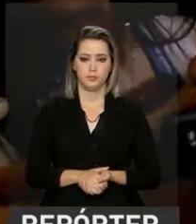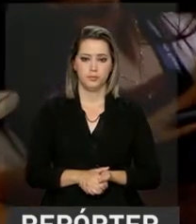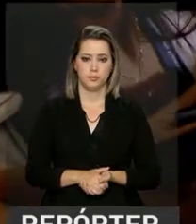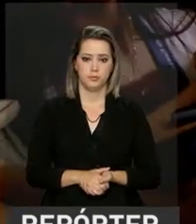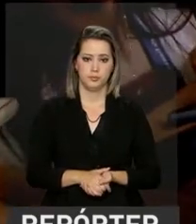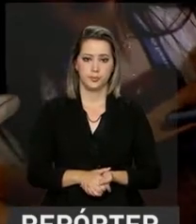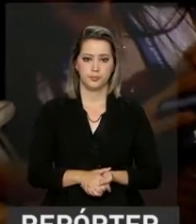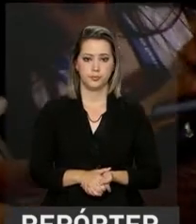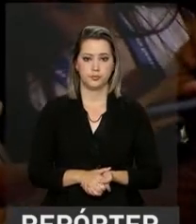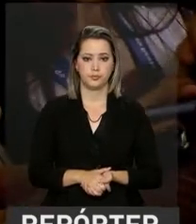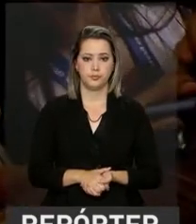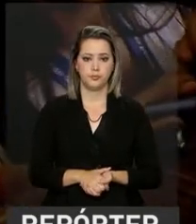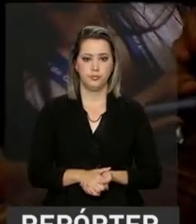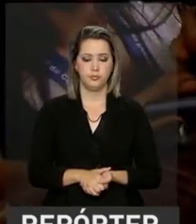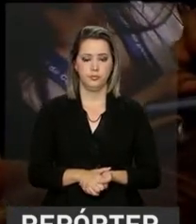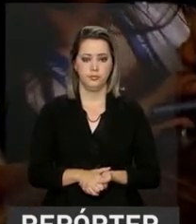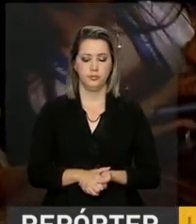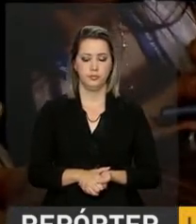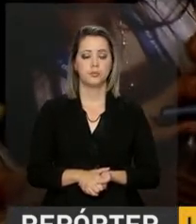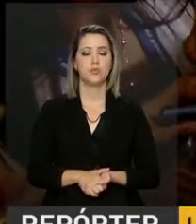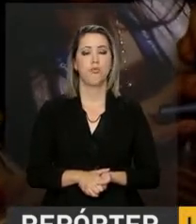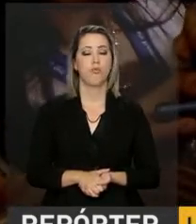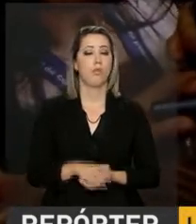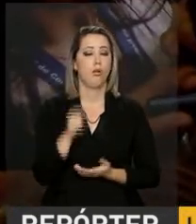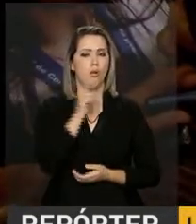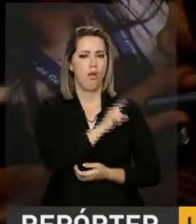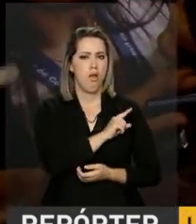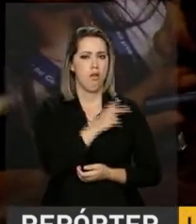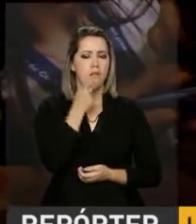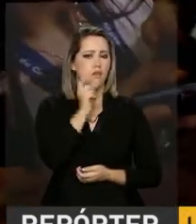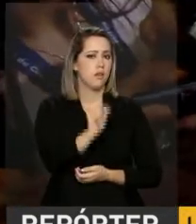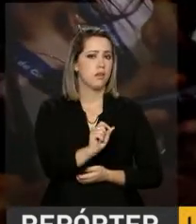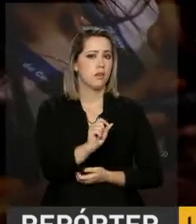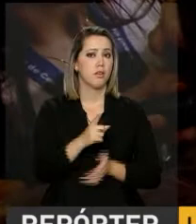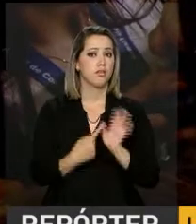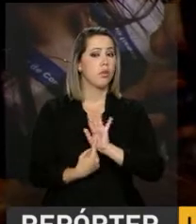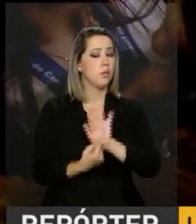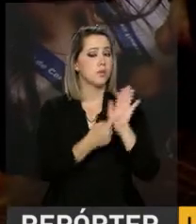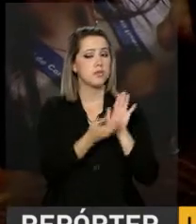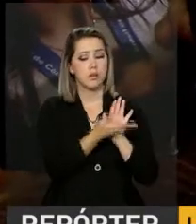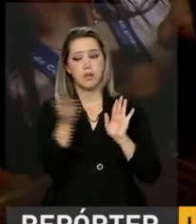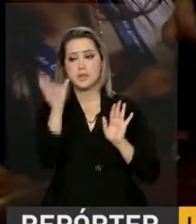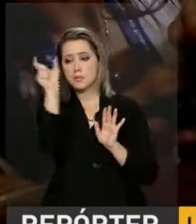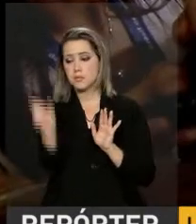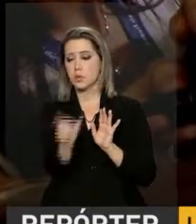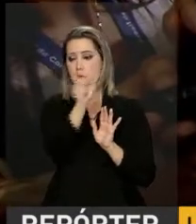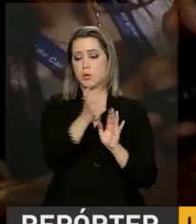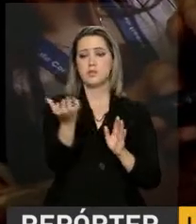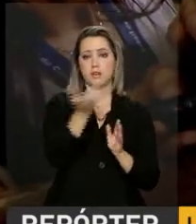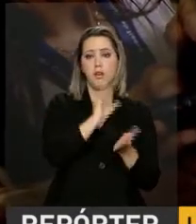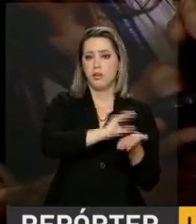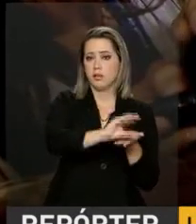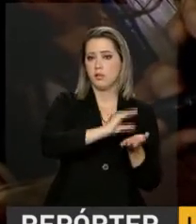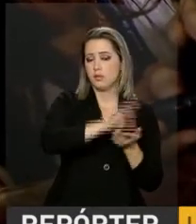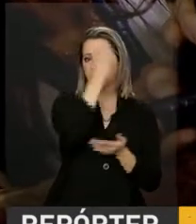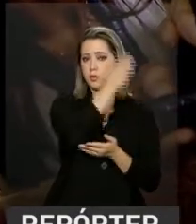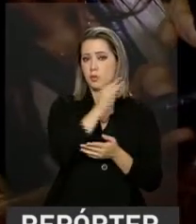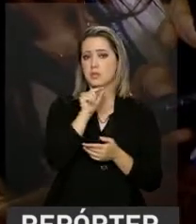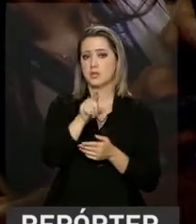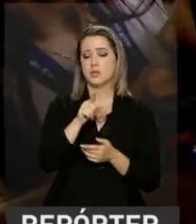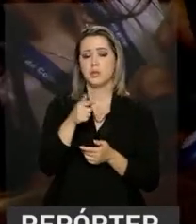O que eu tenho mostrado aos investidores é, em primeiro lugar, que estão havendo mudanças institucionais no